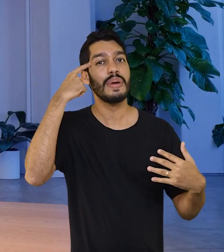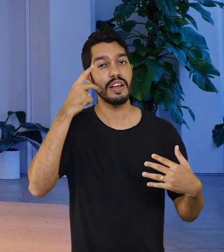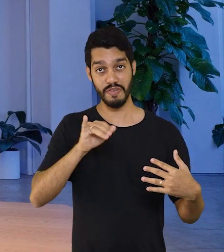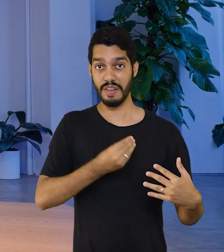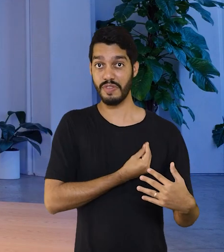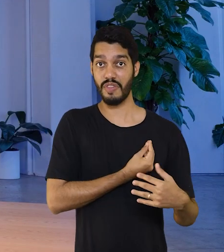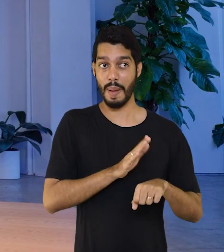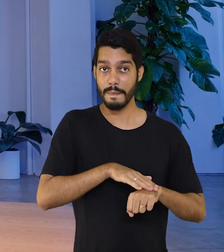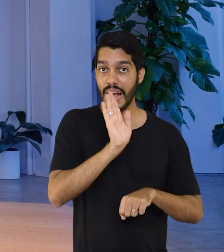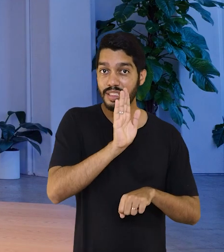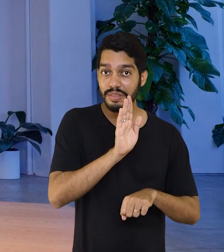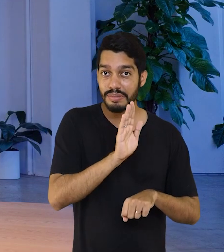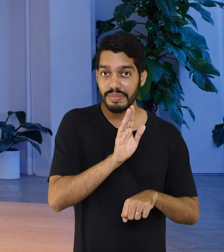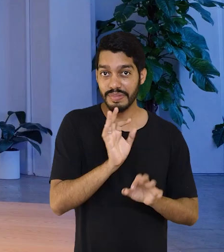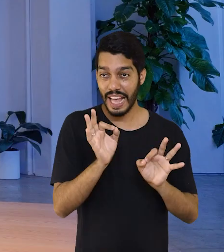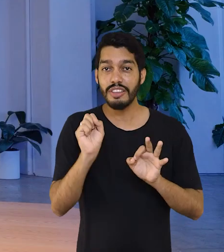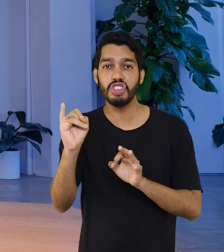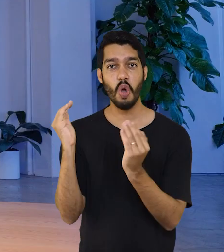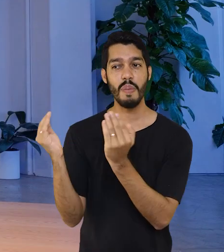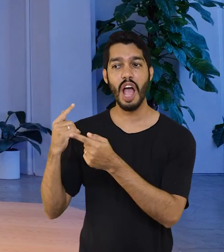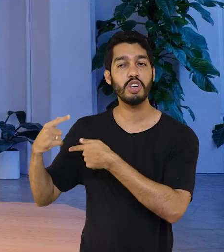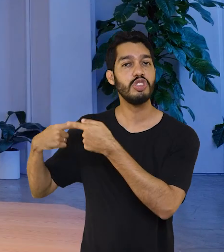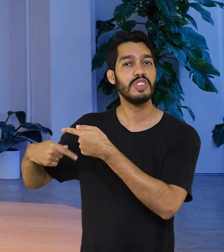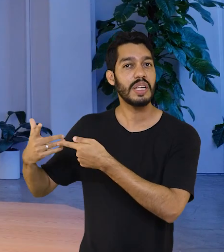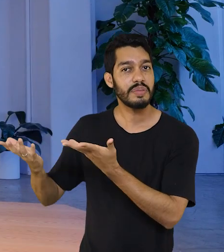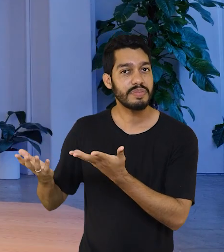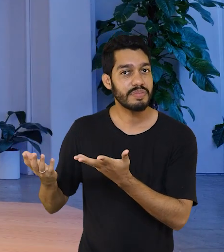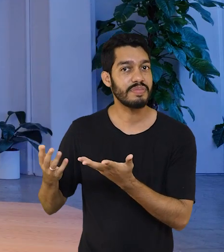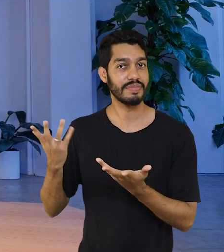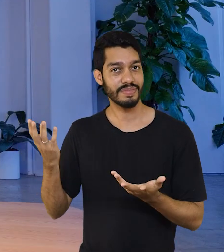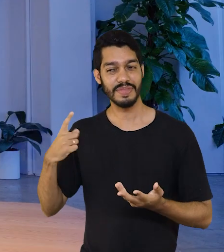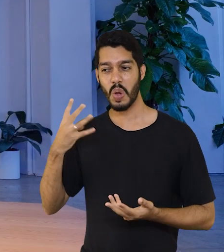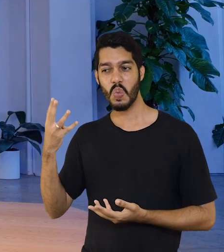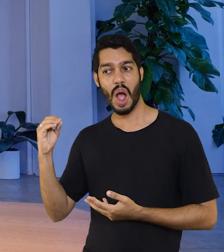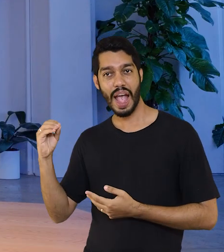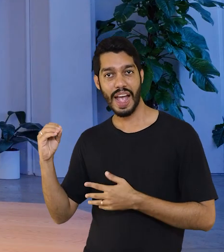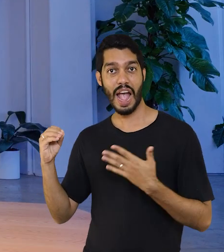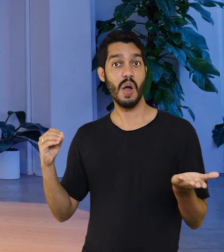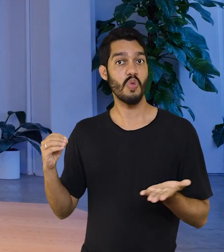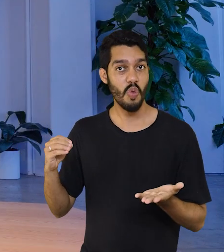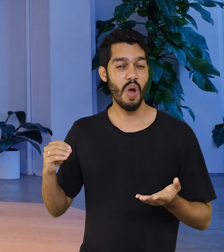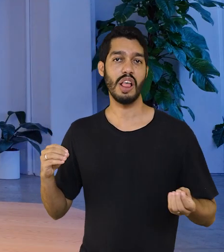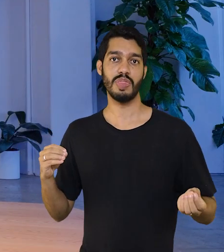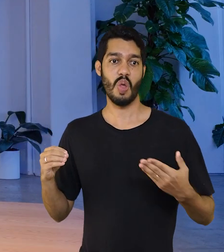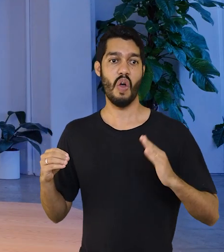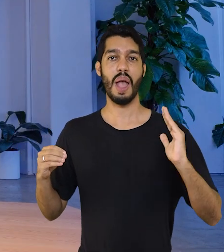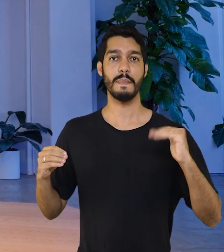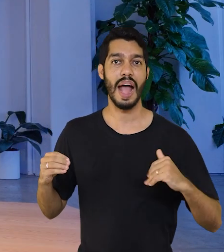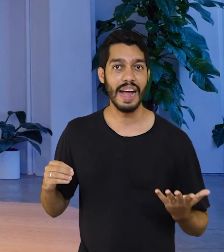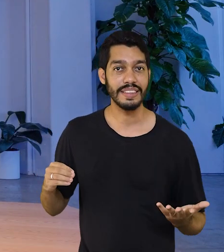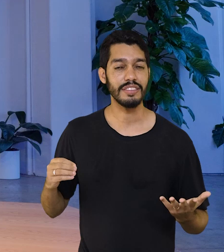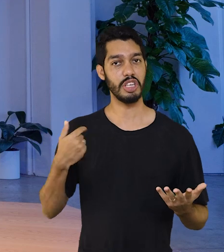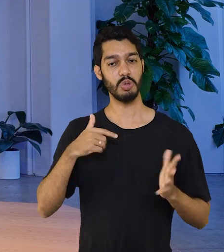a perspectiva de que a gente vai viver mais tempo que as gerações anteriores, certo? Assim, 40 aos novos 30, os 50